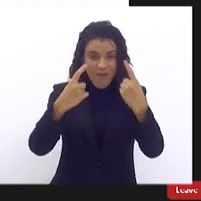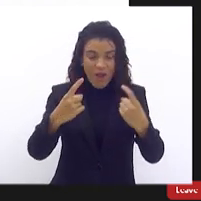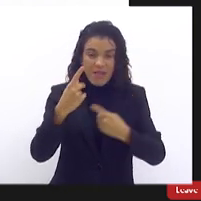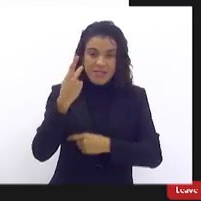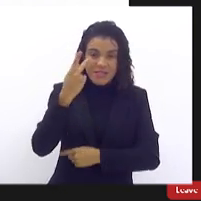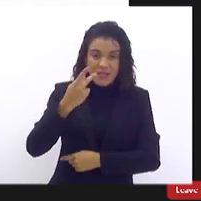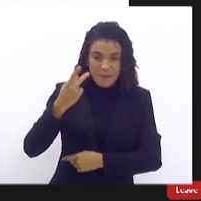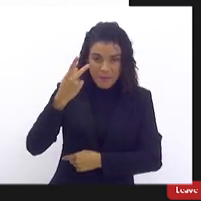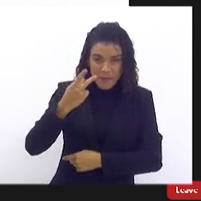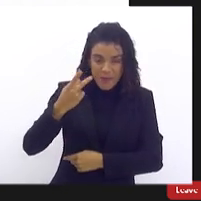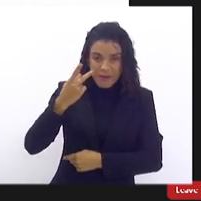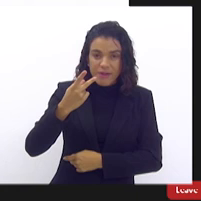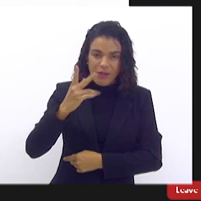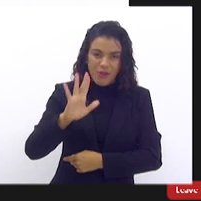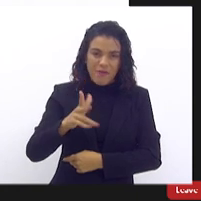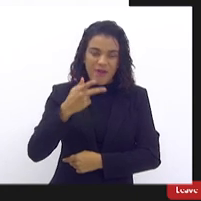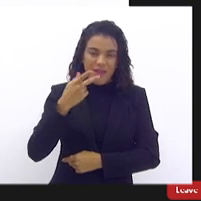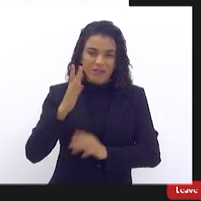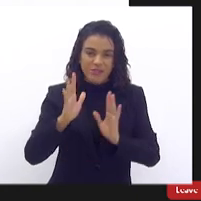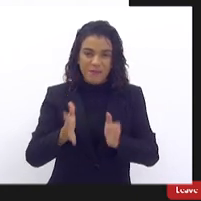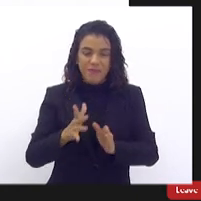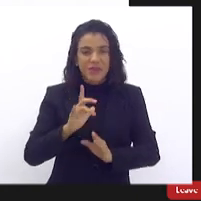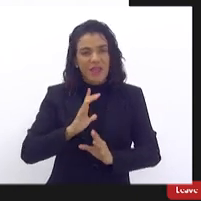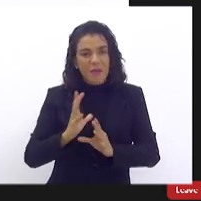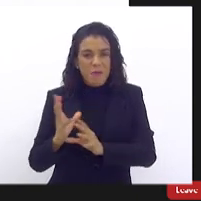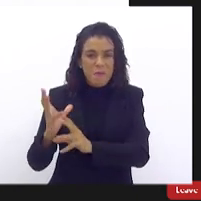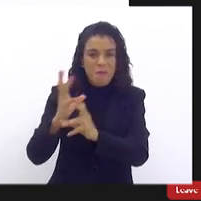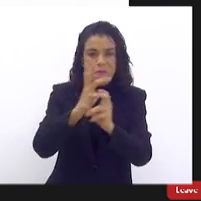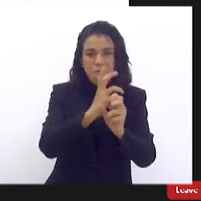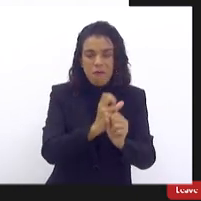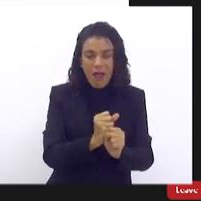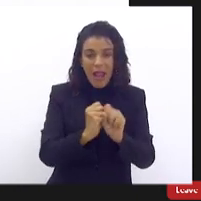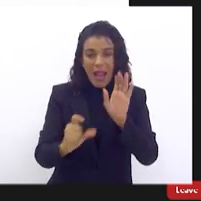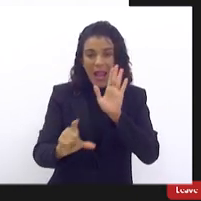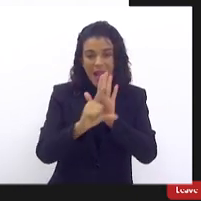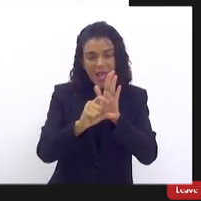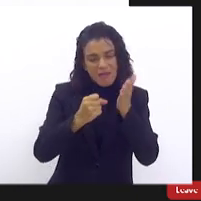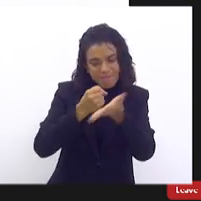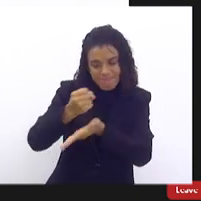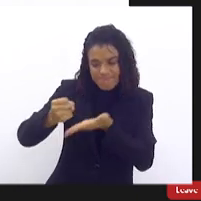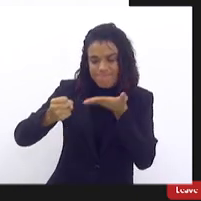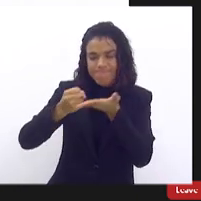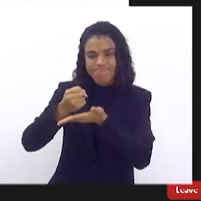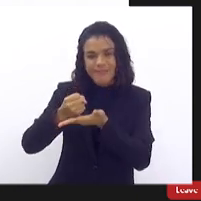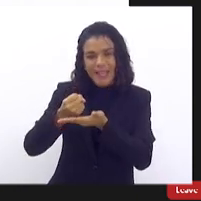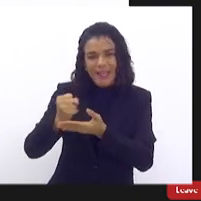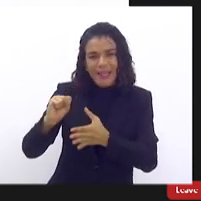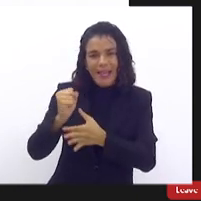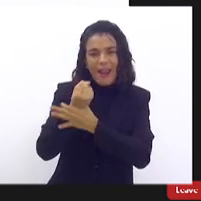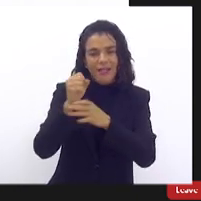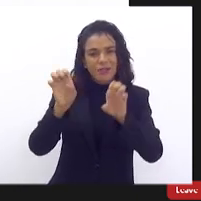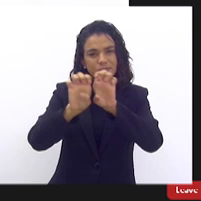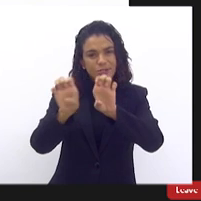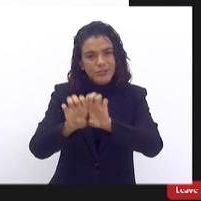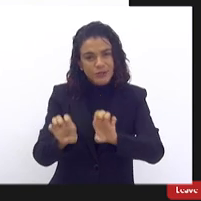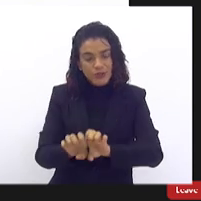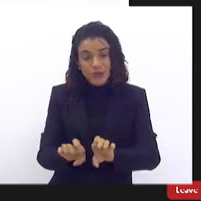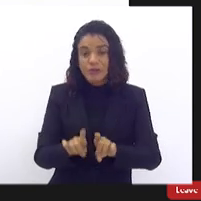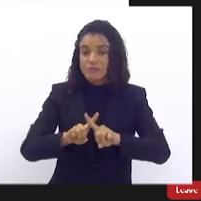que eu mencionei. Então a gente tem um conjunto de leis que não só estruturam o debate desses últimos 10 anos, mas também vão